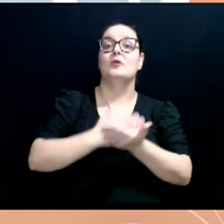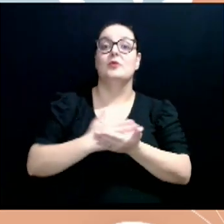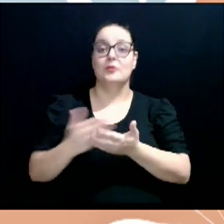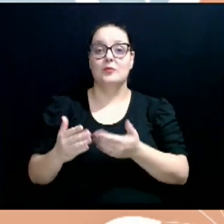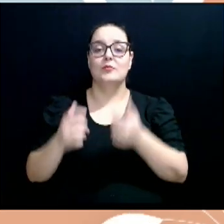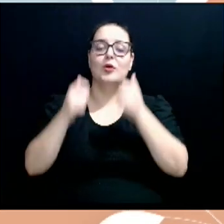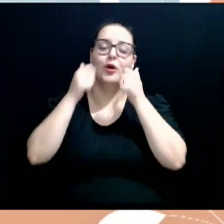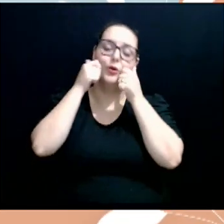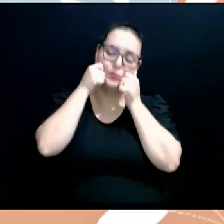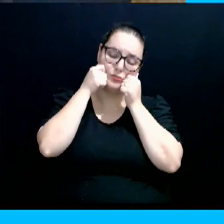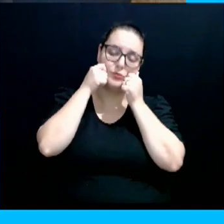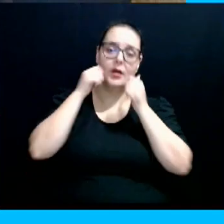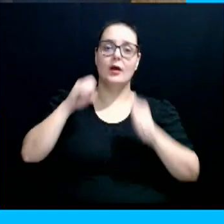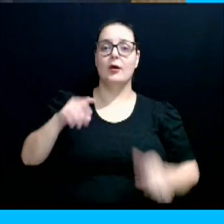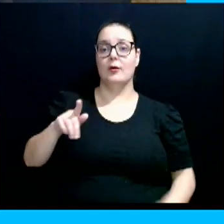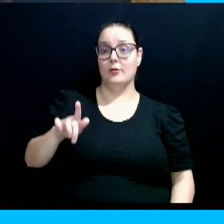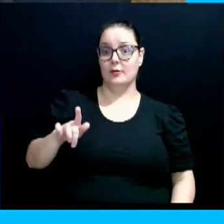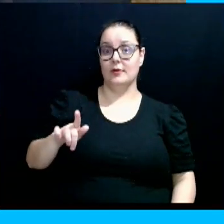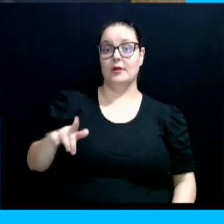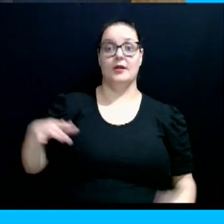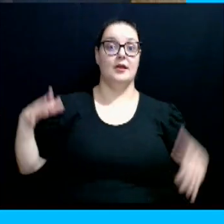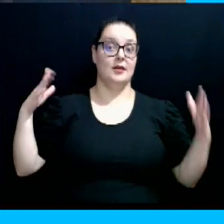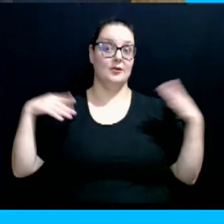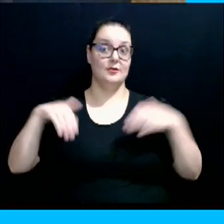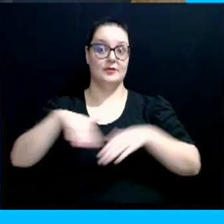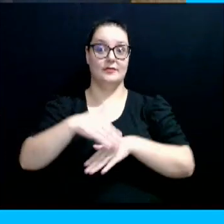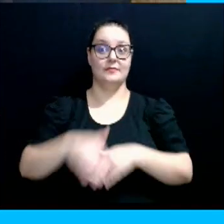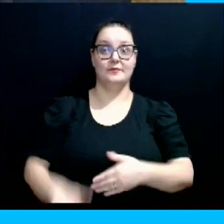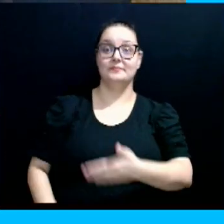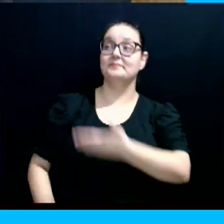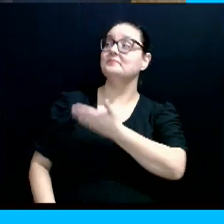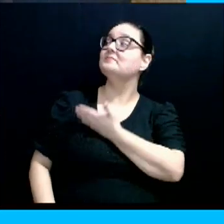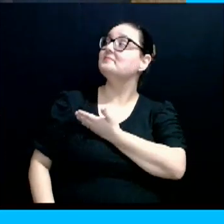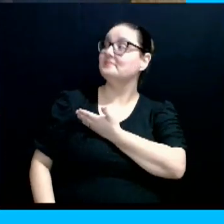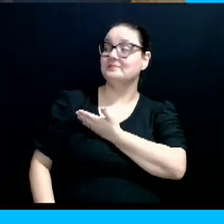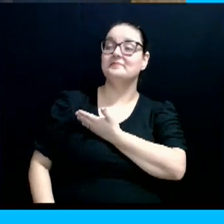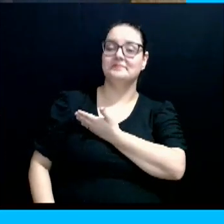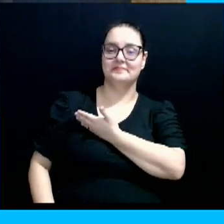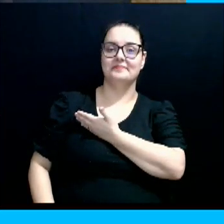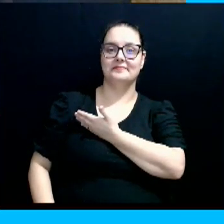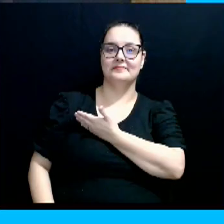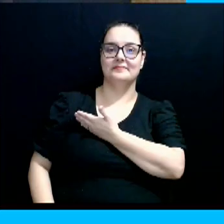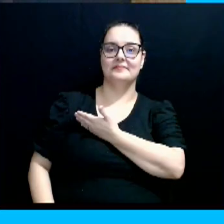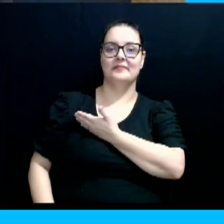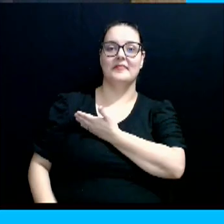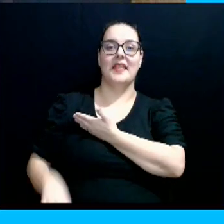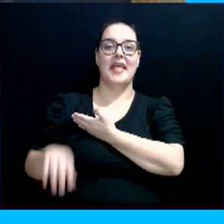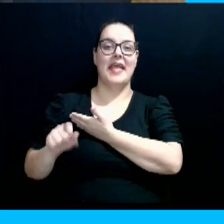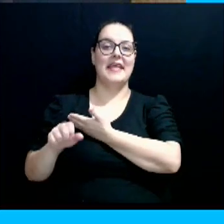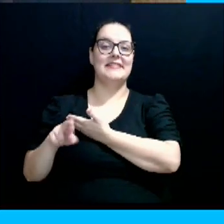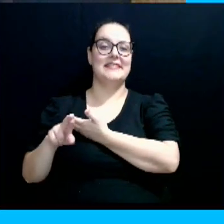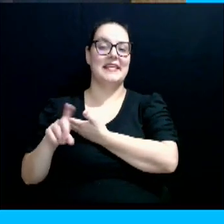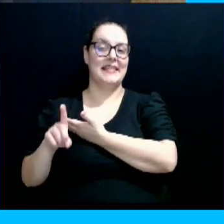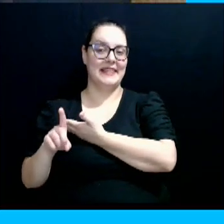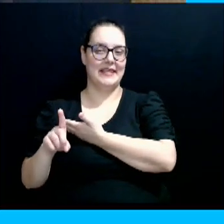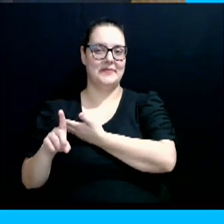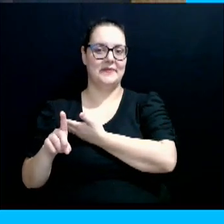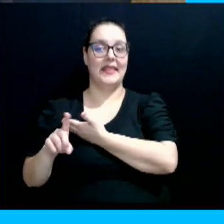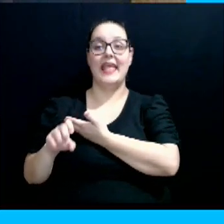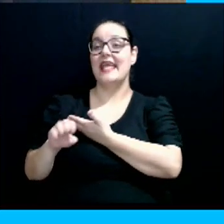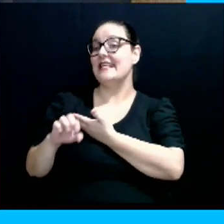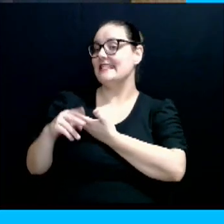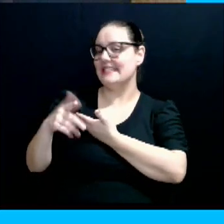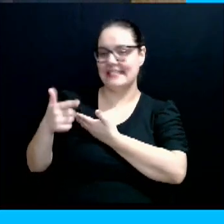ONG Anjos de Rua. Essa é a Luna, uma SRD de 2 a 6 meses que é puro charme. Com